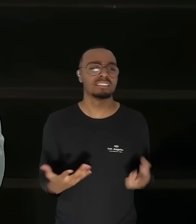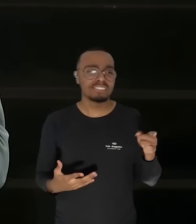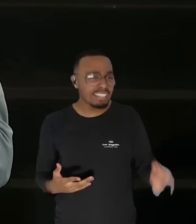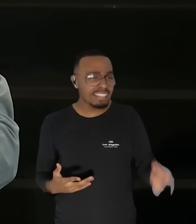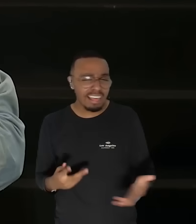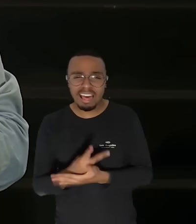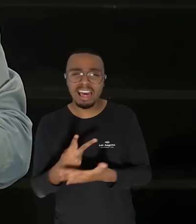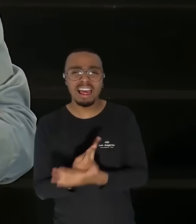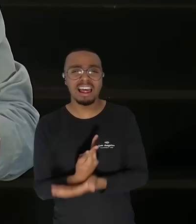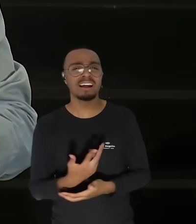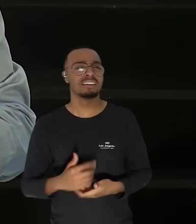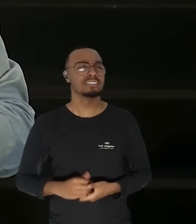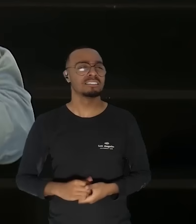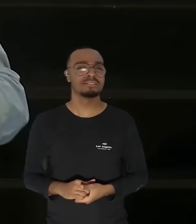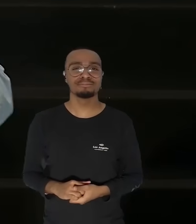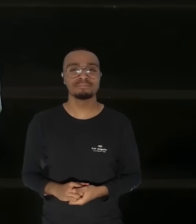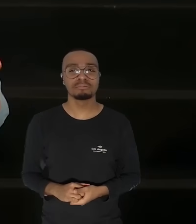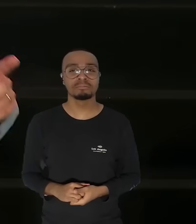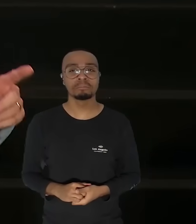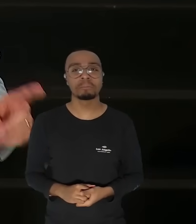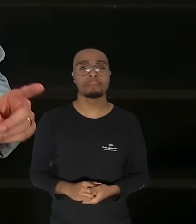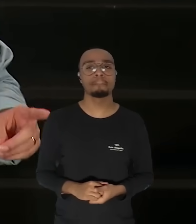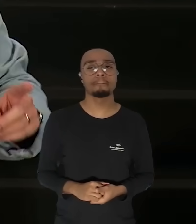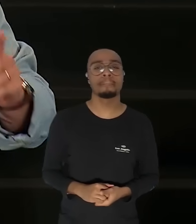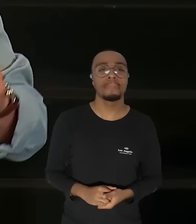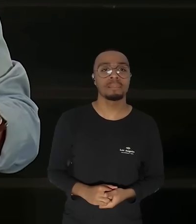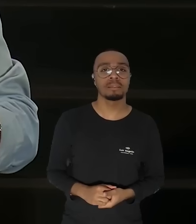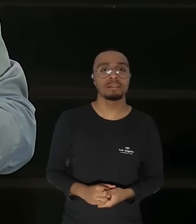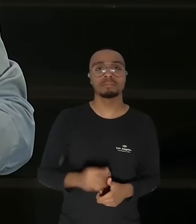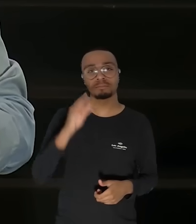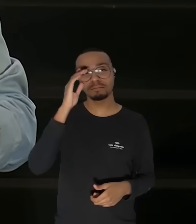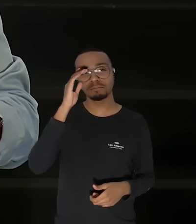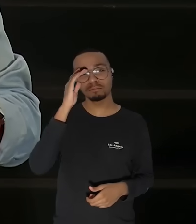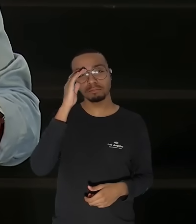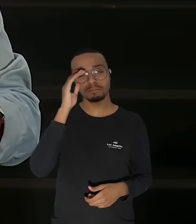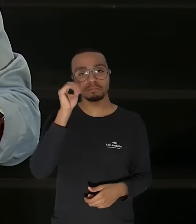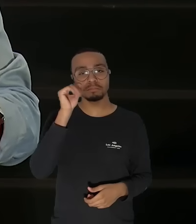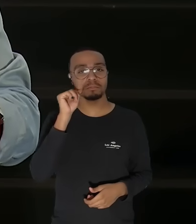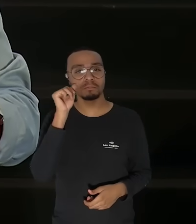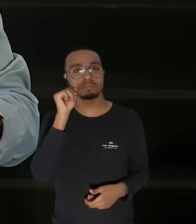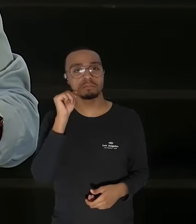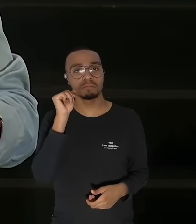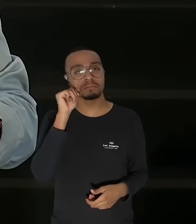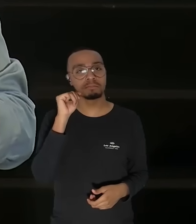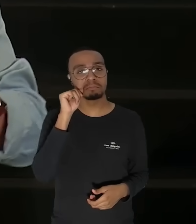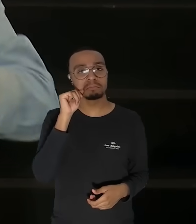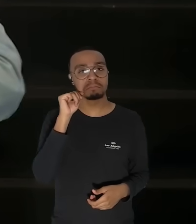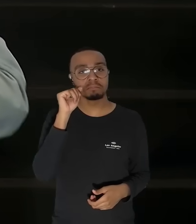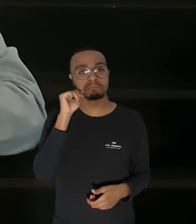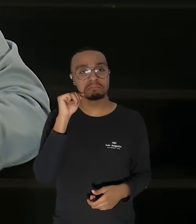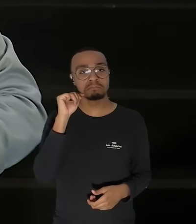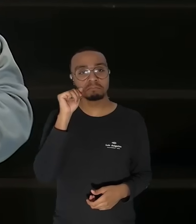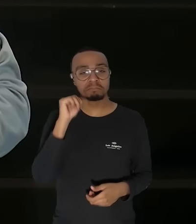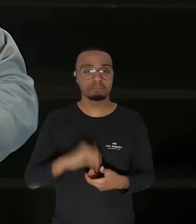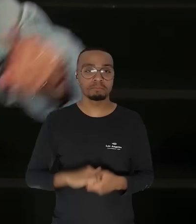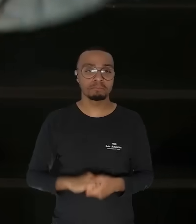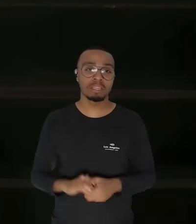mentiroso. Agora, eu não estou me referindo a tempestades como